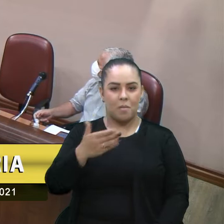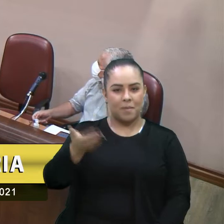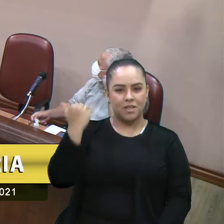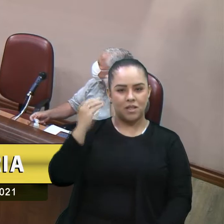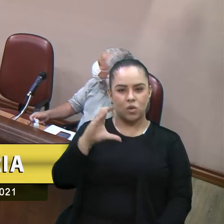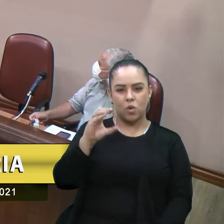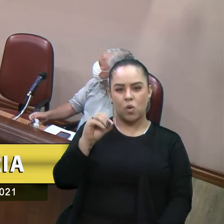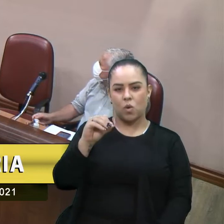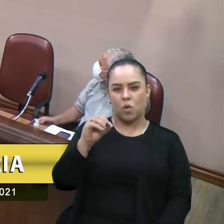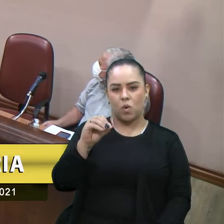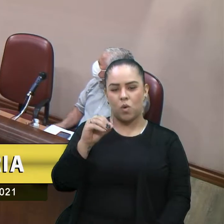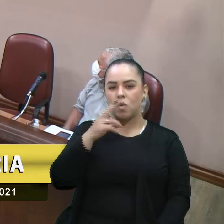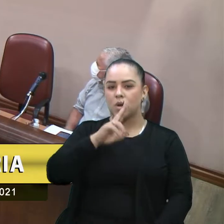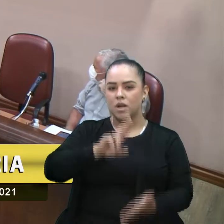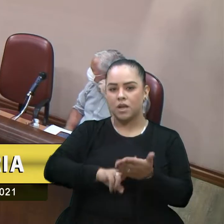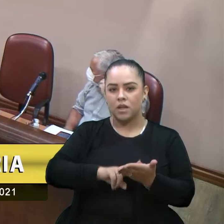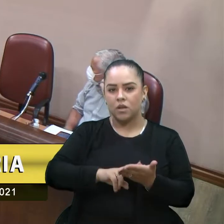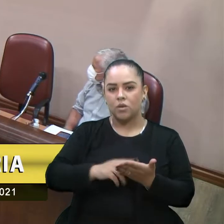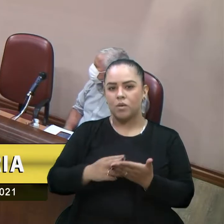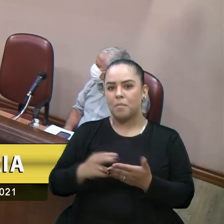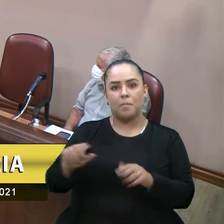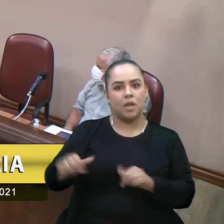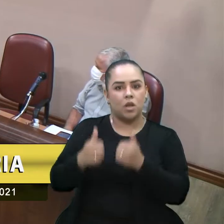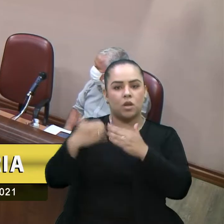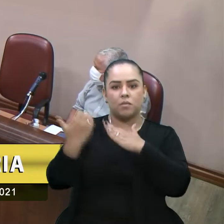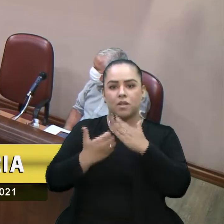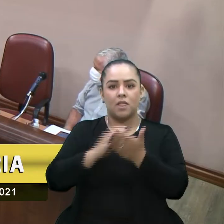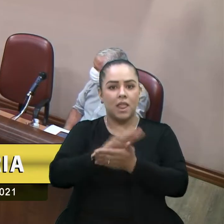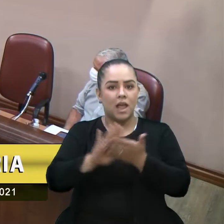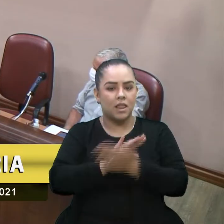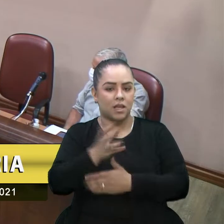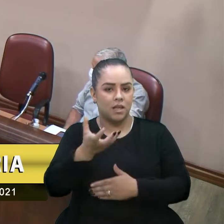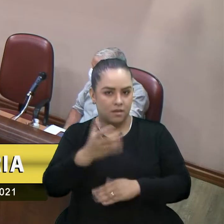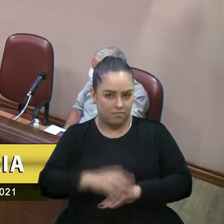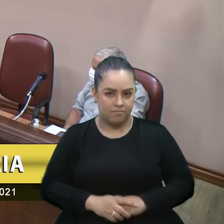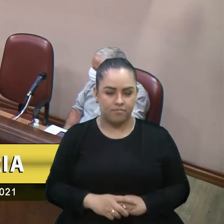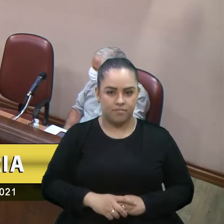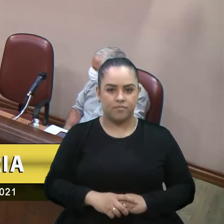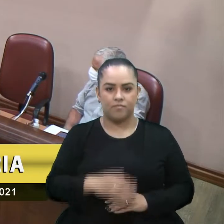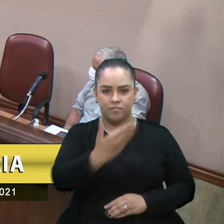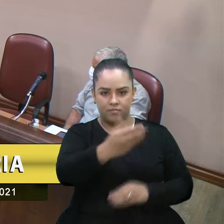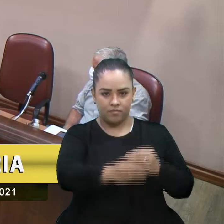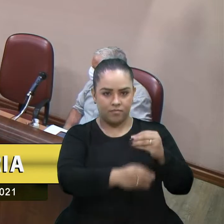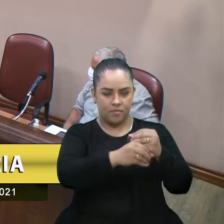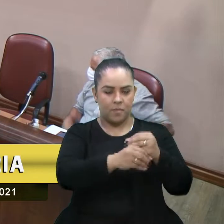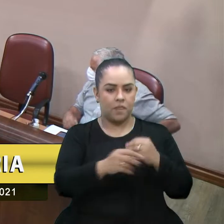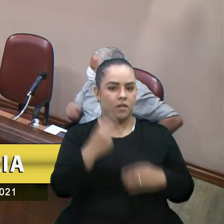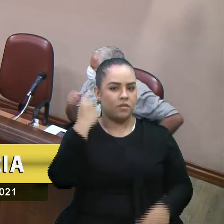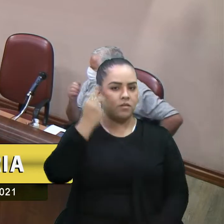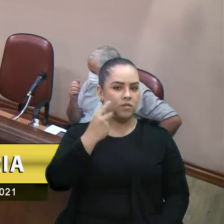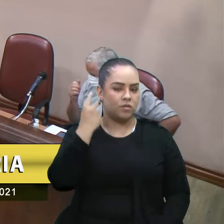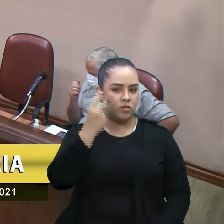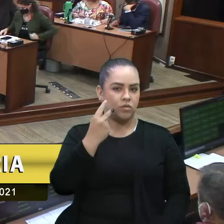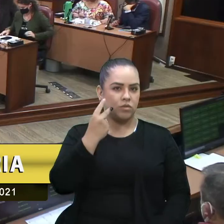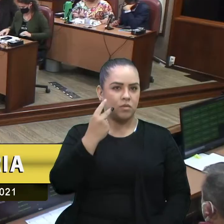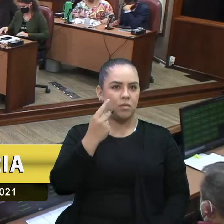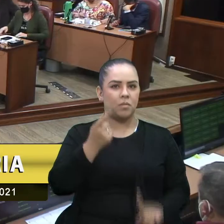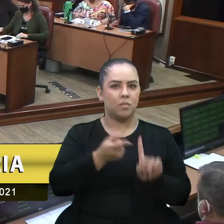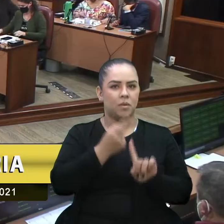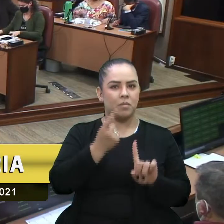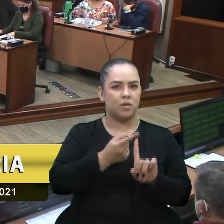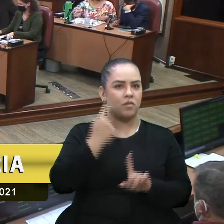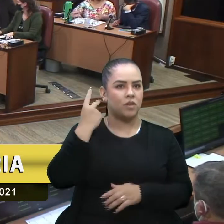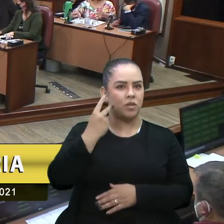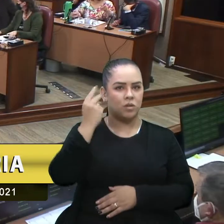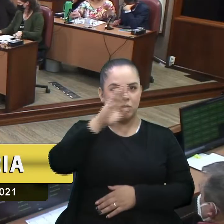melhor empresa, hoje ninguém mais quer os Correios. Declaração E de nós não líder podemos do chegar a esse ponto. PSDB. Seu parte, vereador. Primeiro o vereador